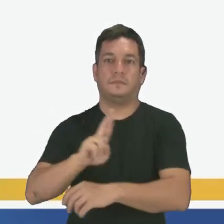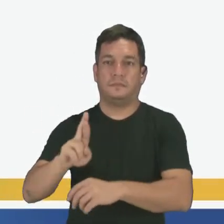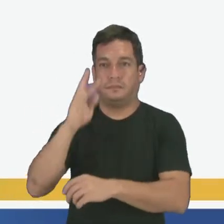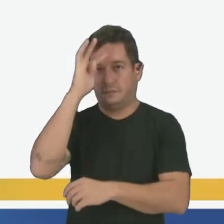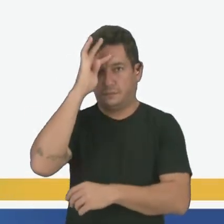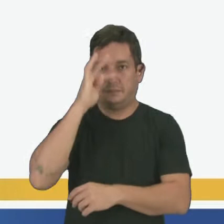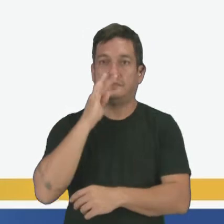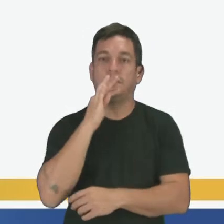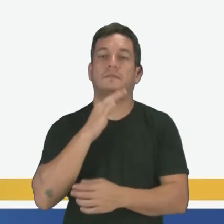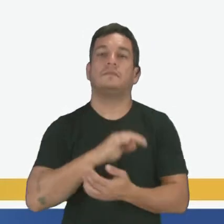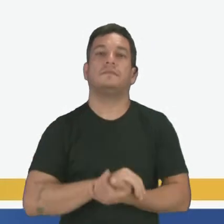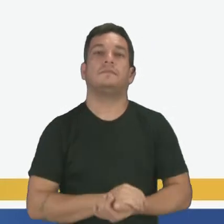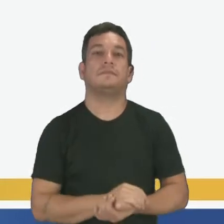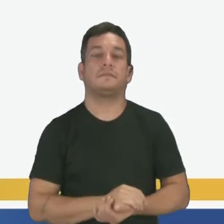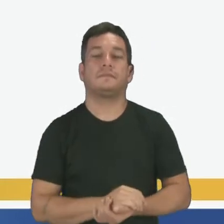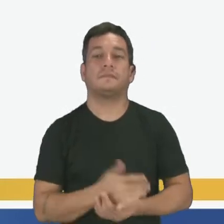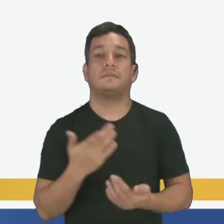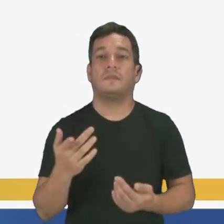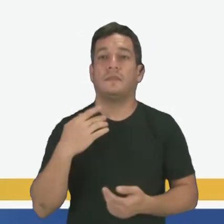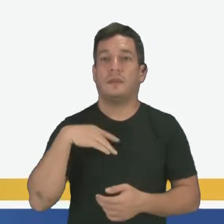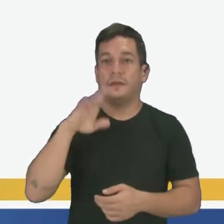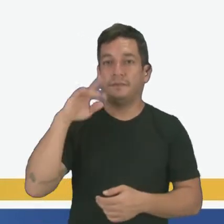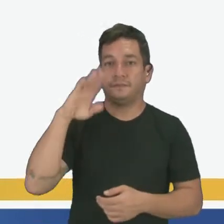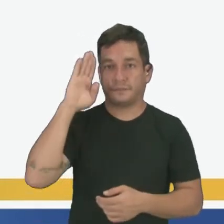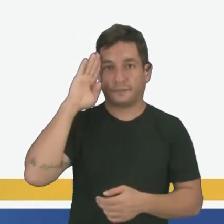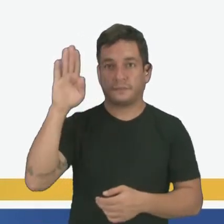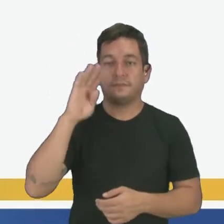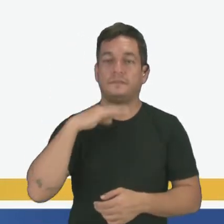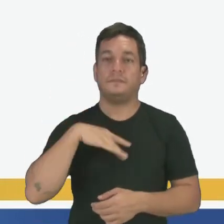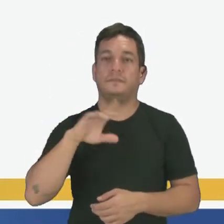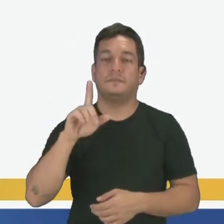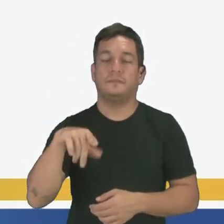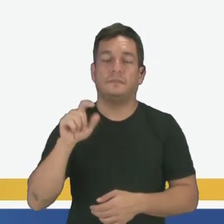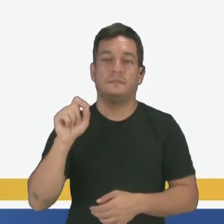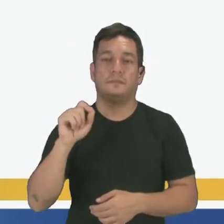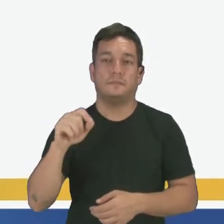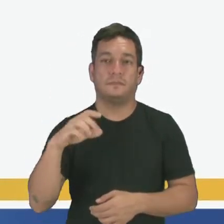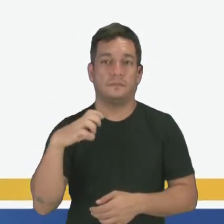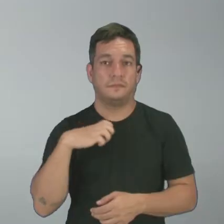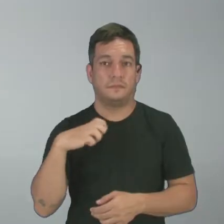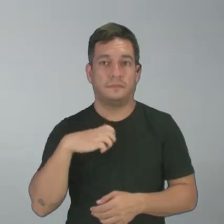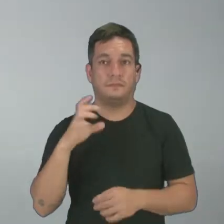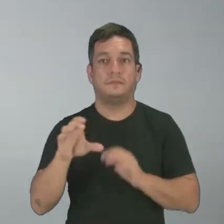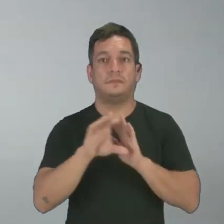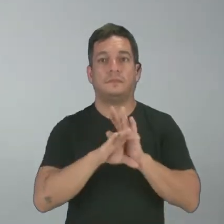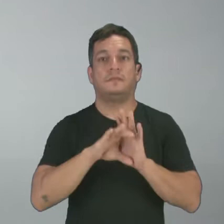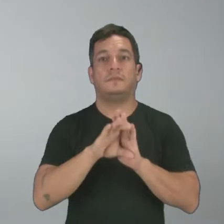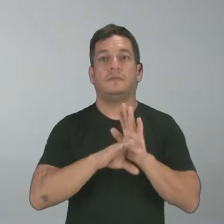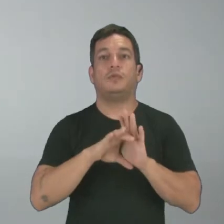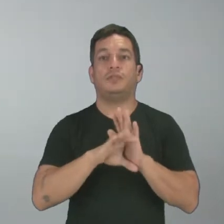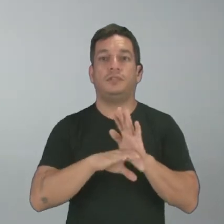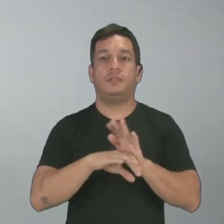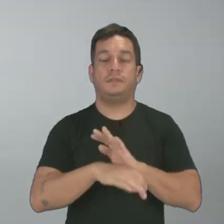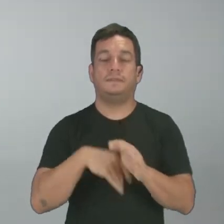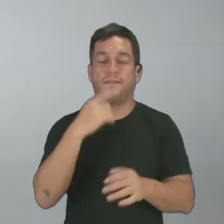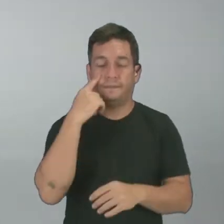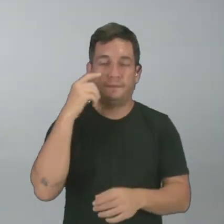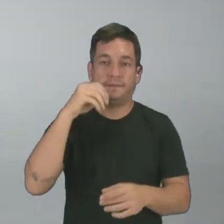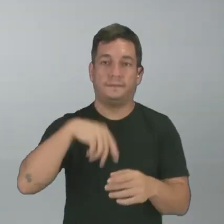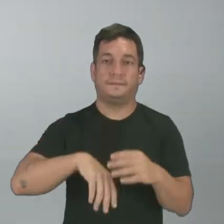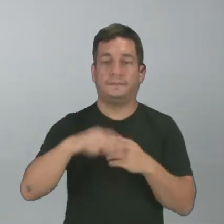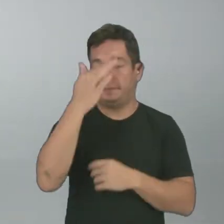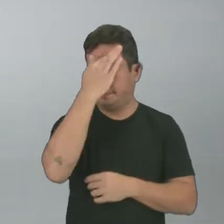religiosas, tá? Então, princípio ético, nós sabemos que a ética é um conceito que nasce dentro da